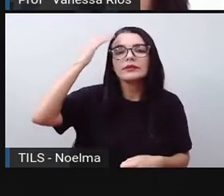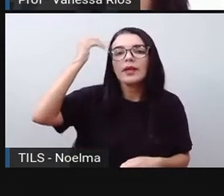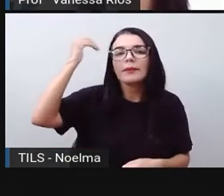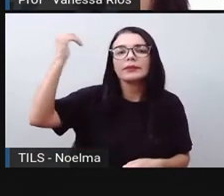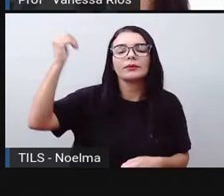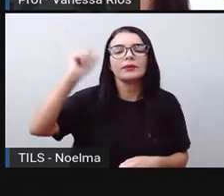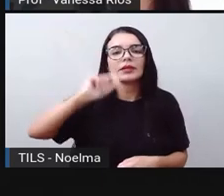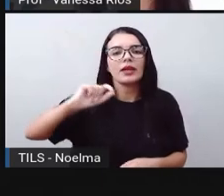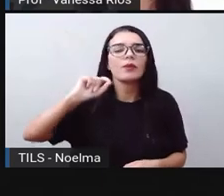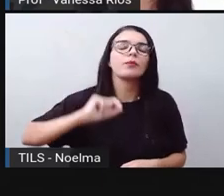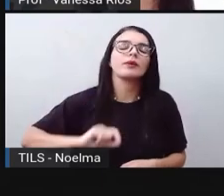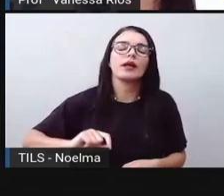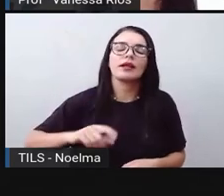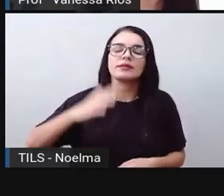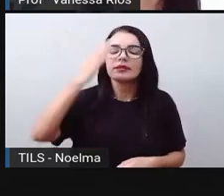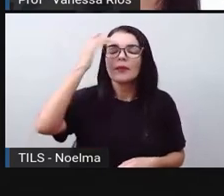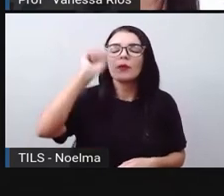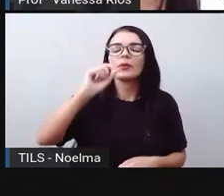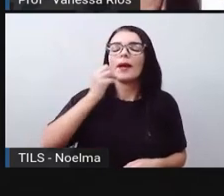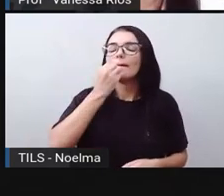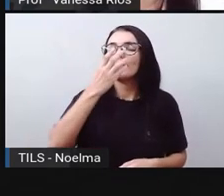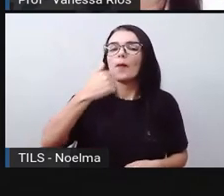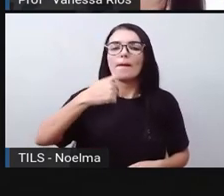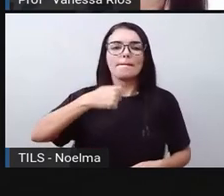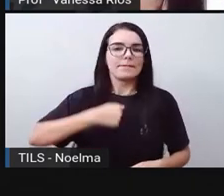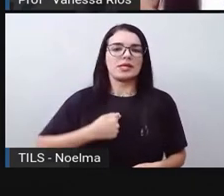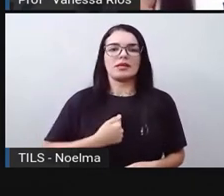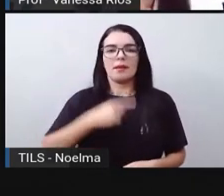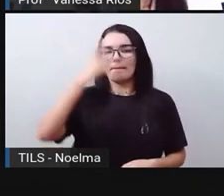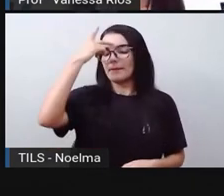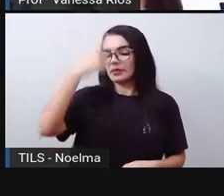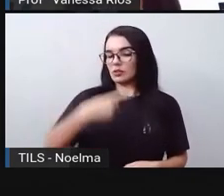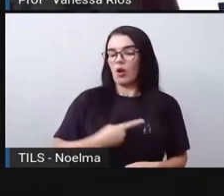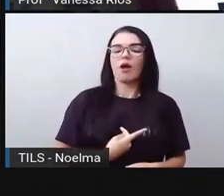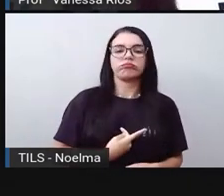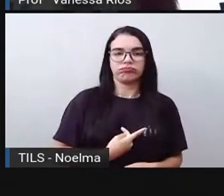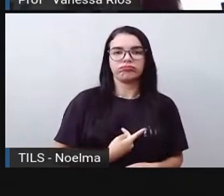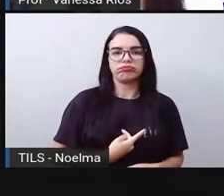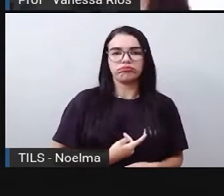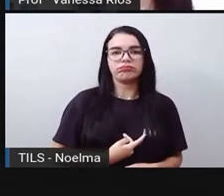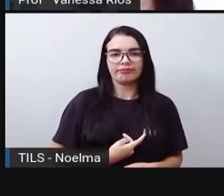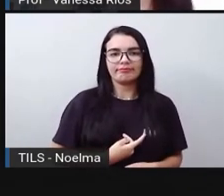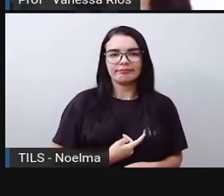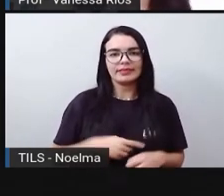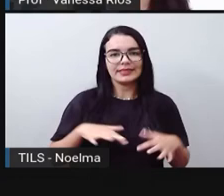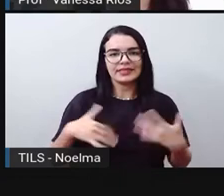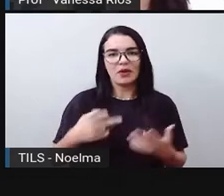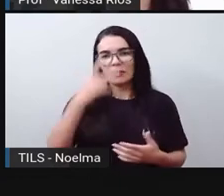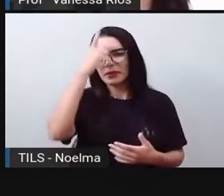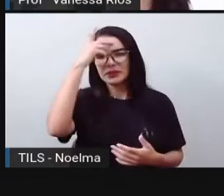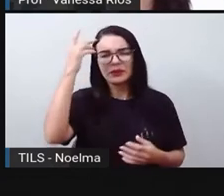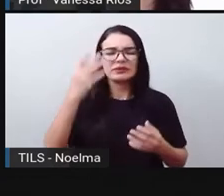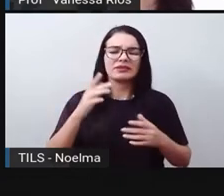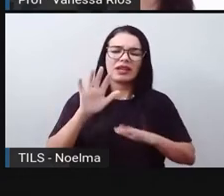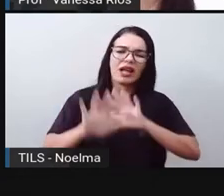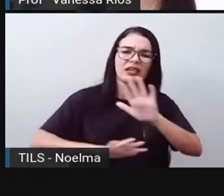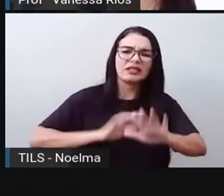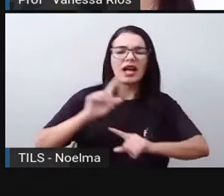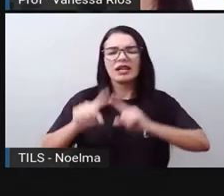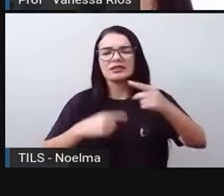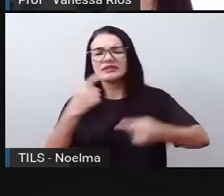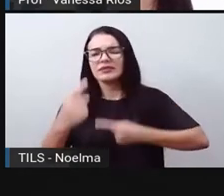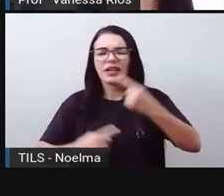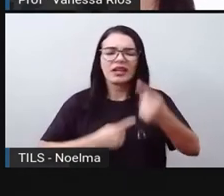saber o que realmente é bom para a gente. Muitas pessoas perdem essa noção e acabam aí sofrendo